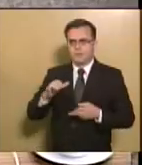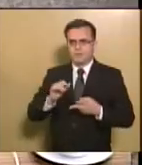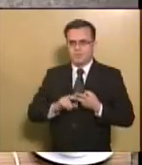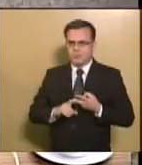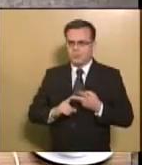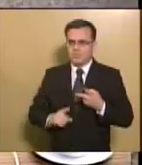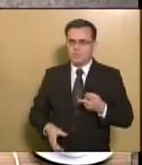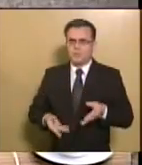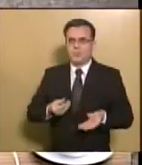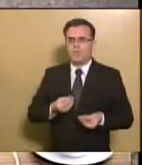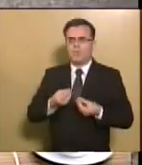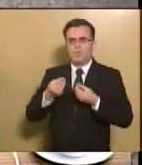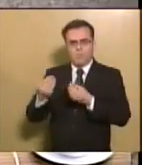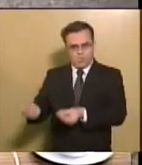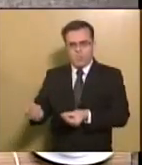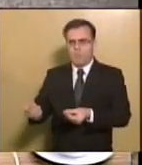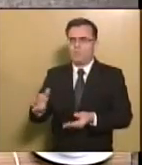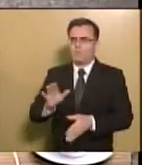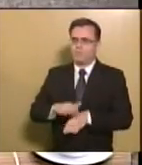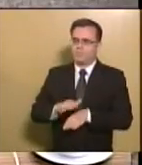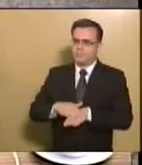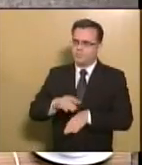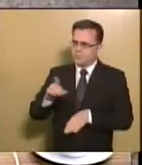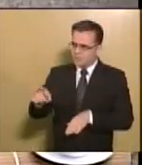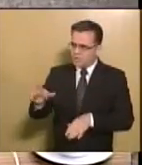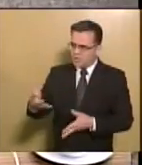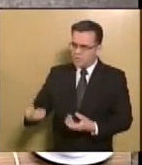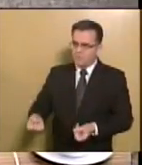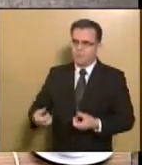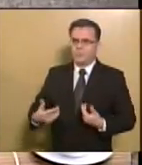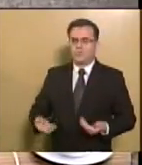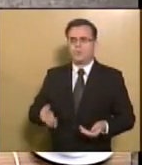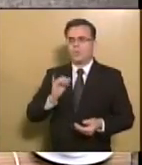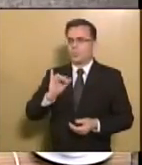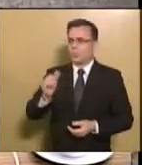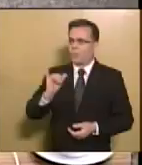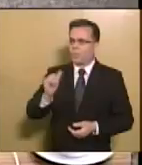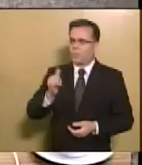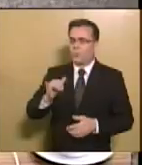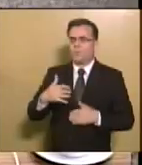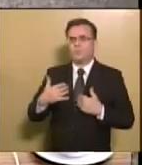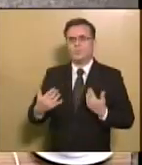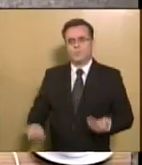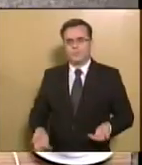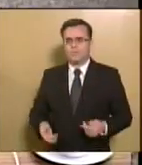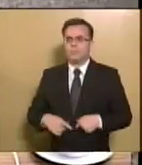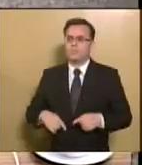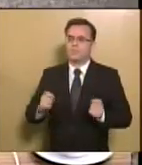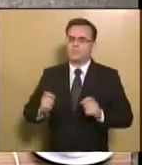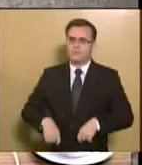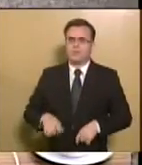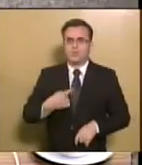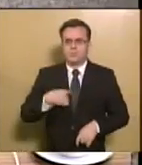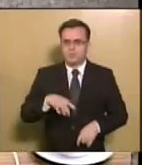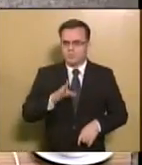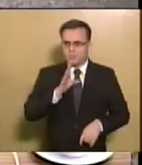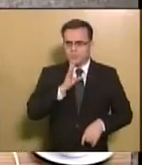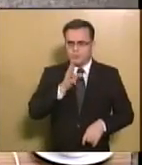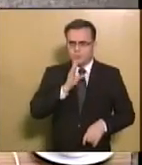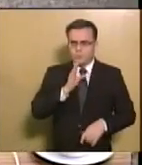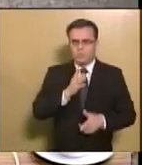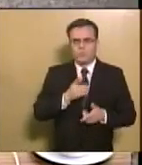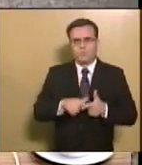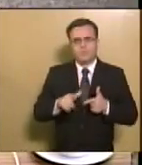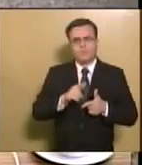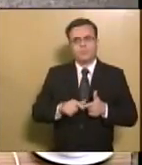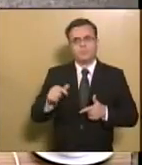Mendonça, levamos em mãos, entregamos a ele, comentamos com ele, disse que tinha conhecimento dos problemas do